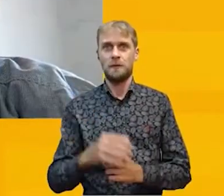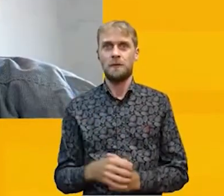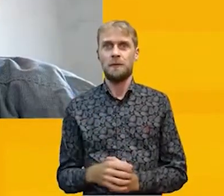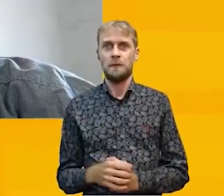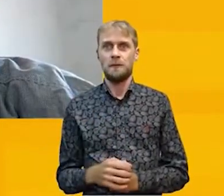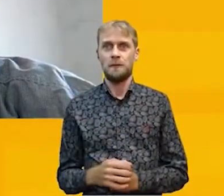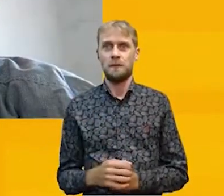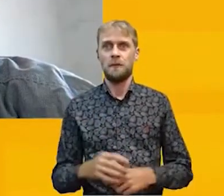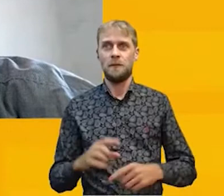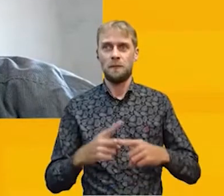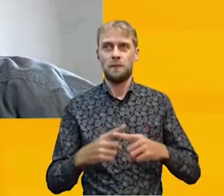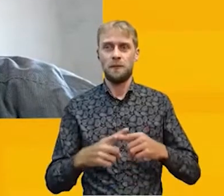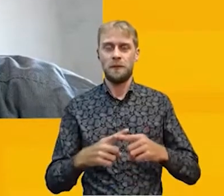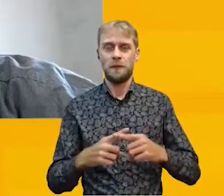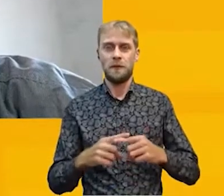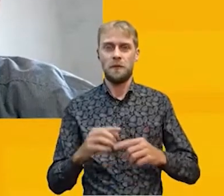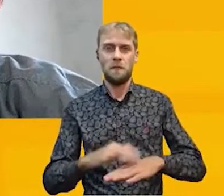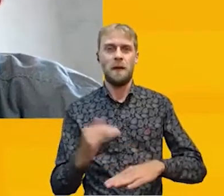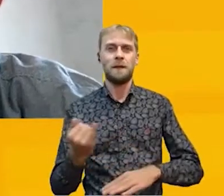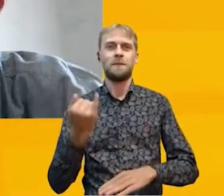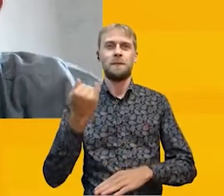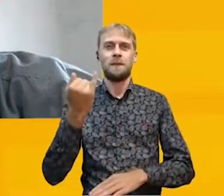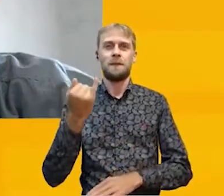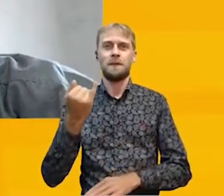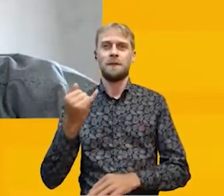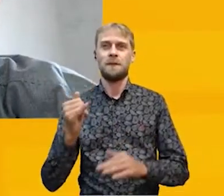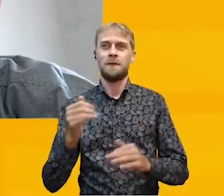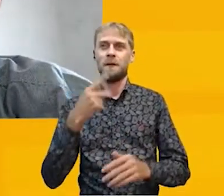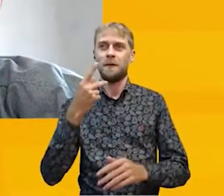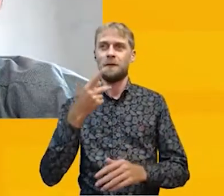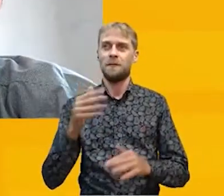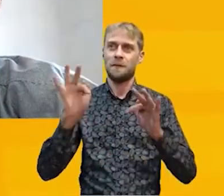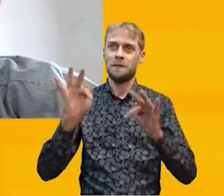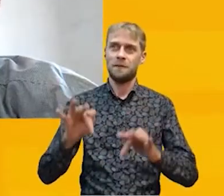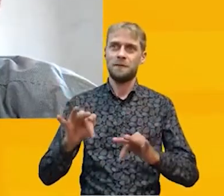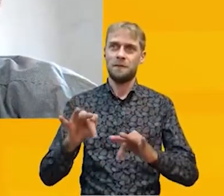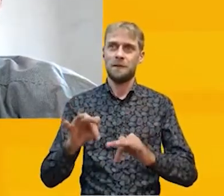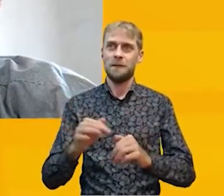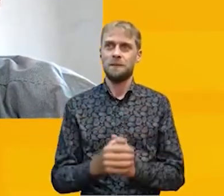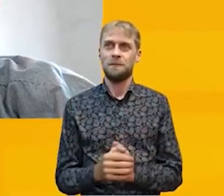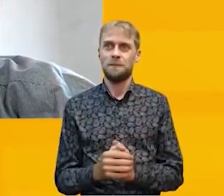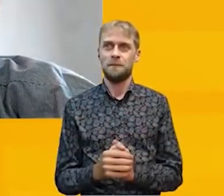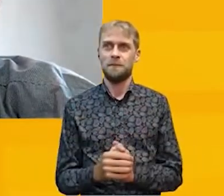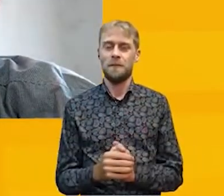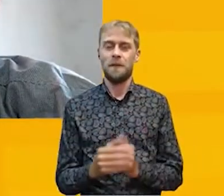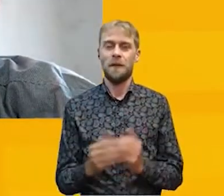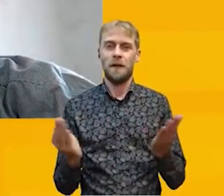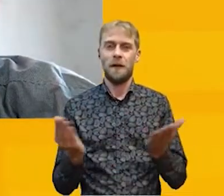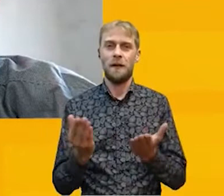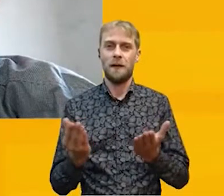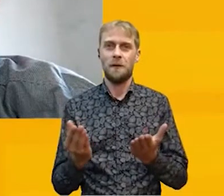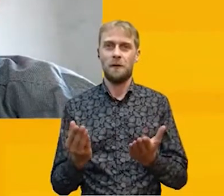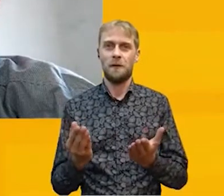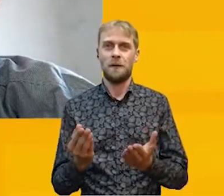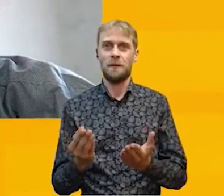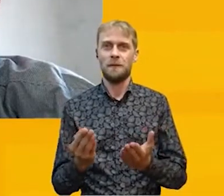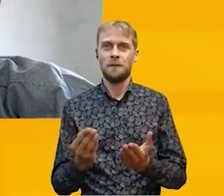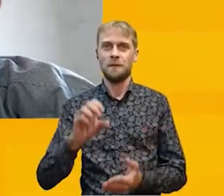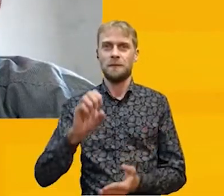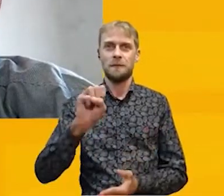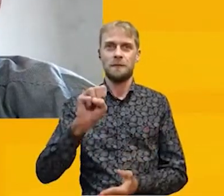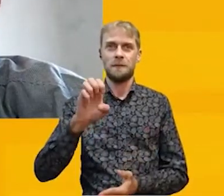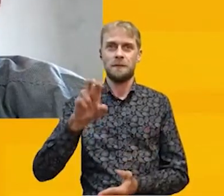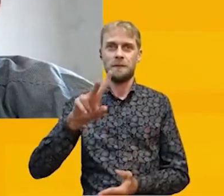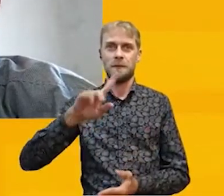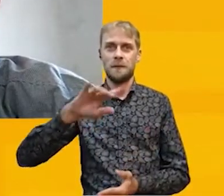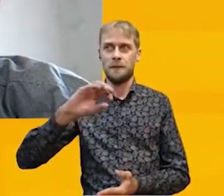no final, né, Lívio? Então, o Piauí é o mais importante, vai falar no final. Vou passar a palavra ao Sérgio